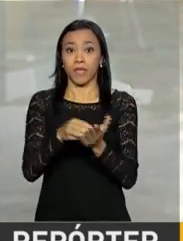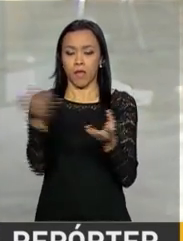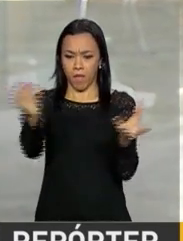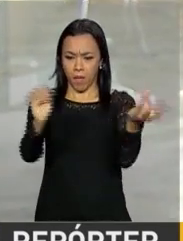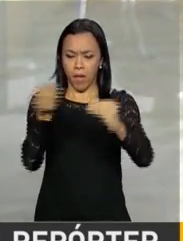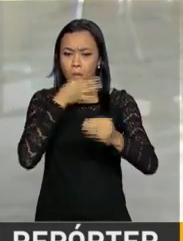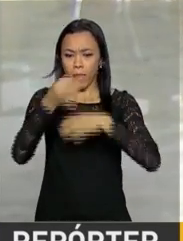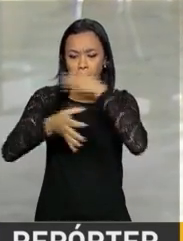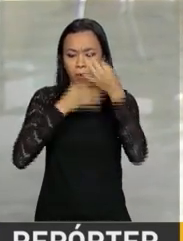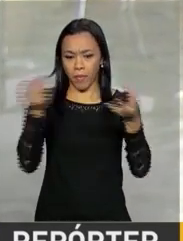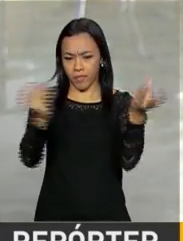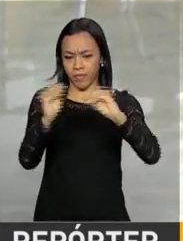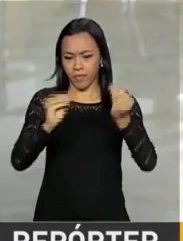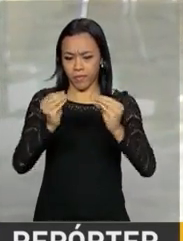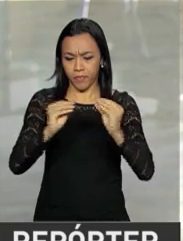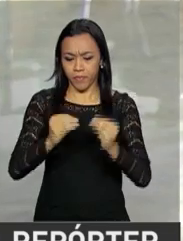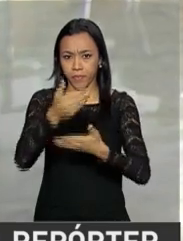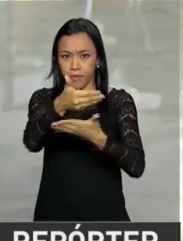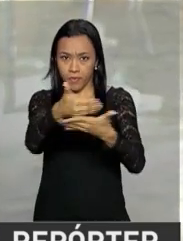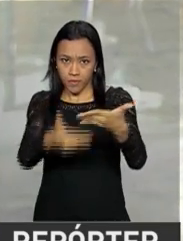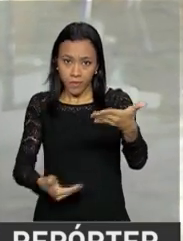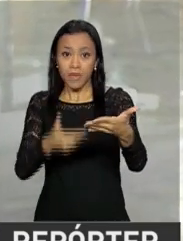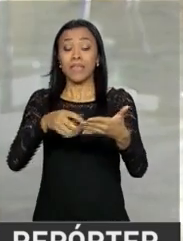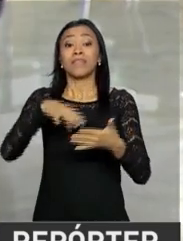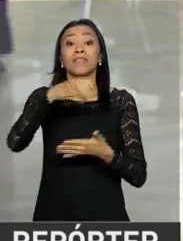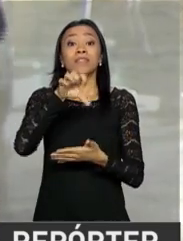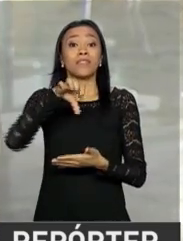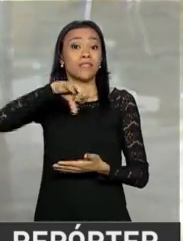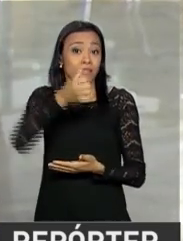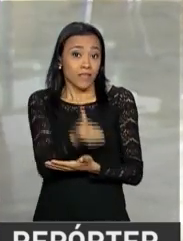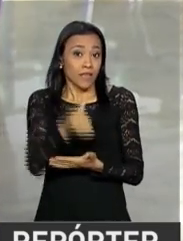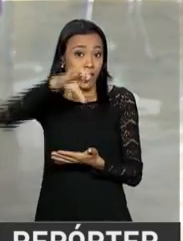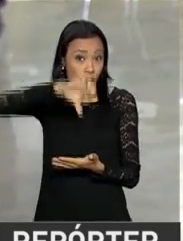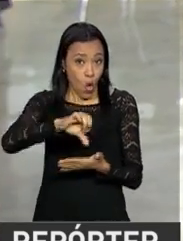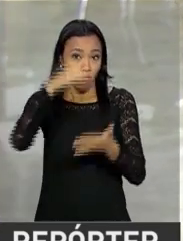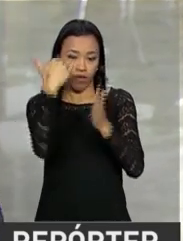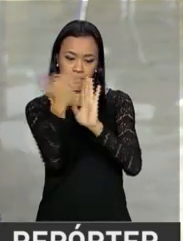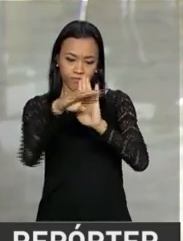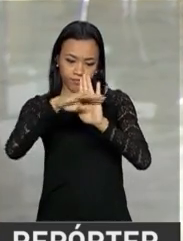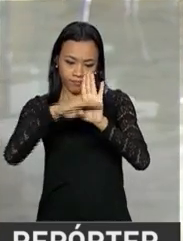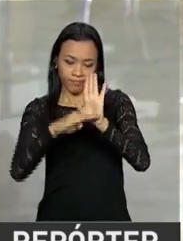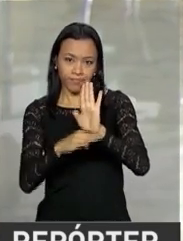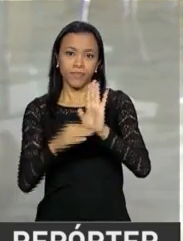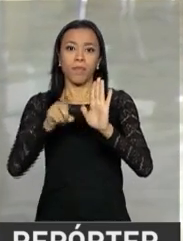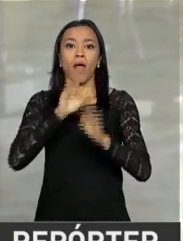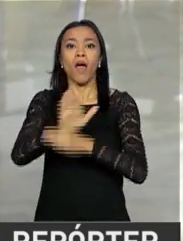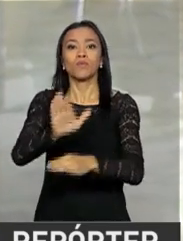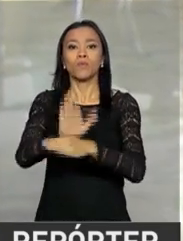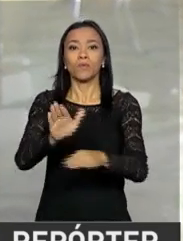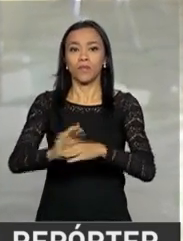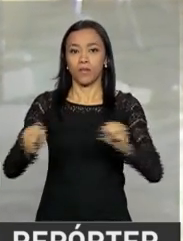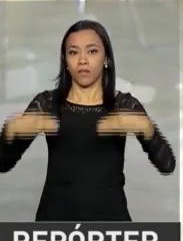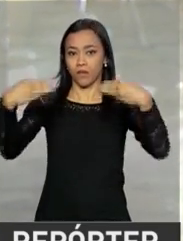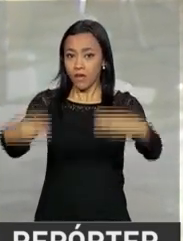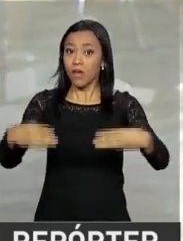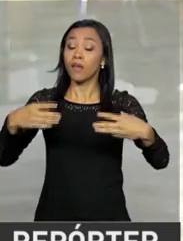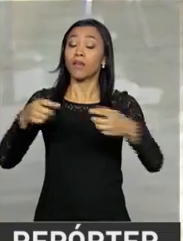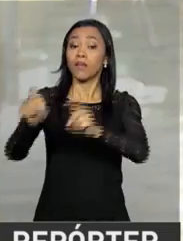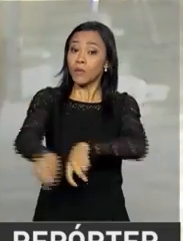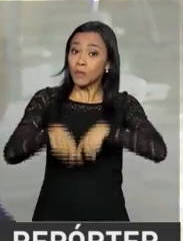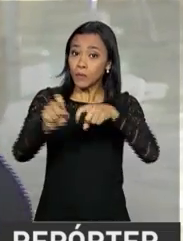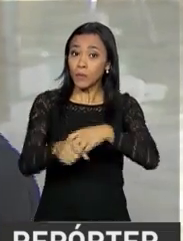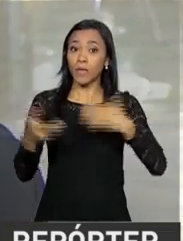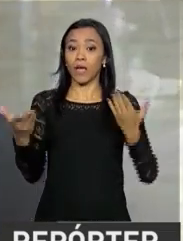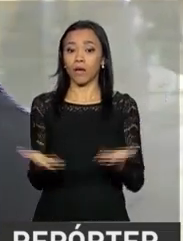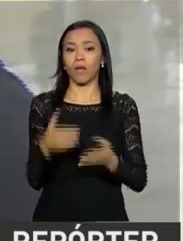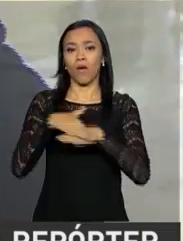69 medidas que vão reduzir a burocracia das normas e dos processos do Ministério da Agricultura. A gente conversa agora com o